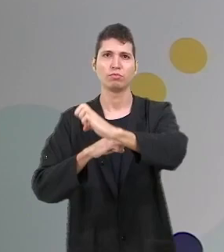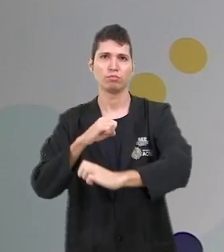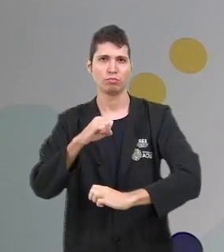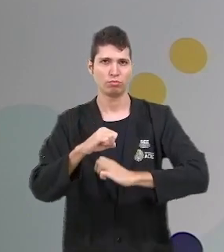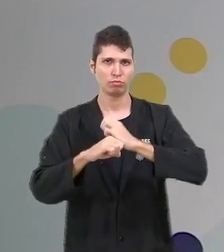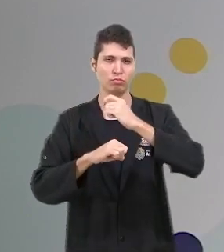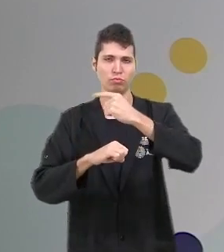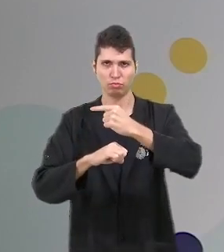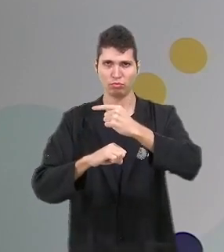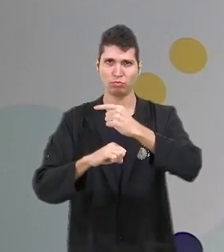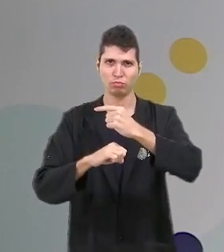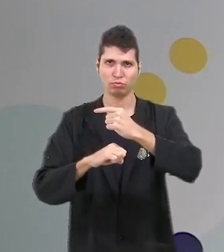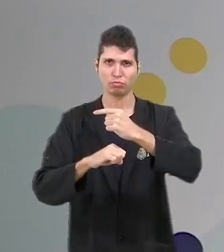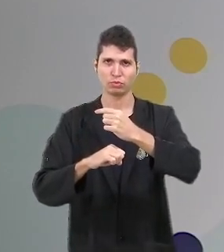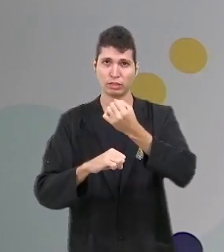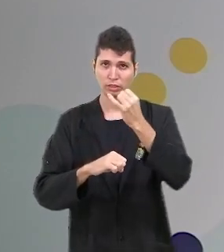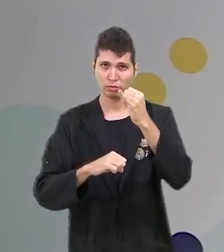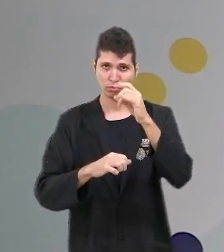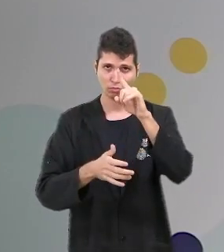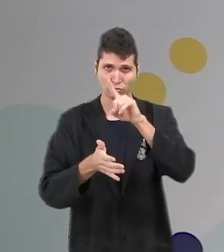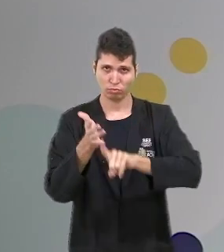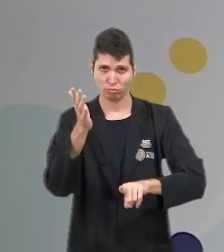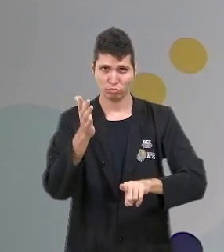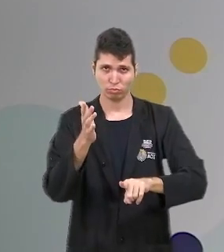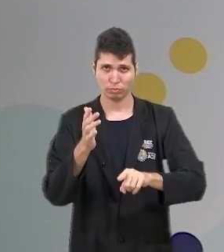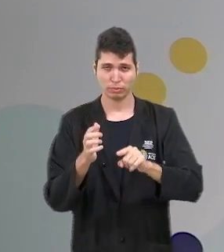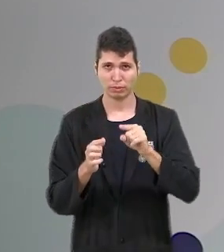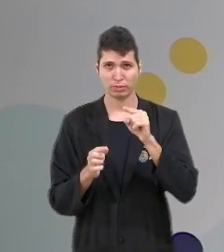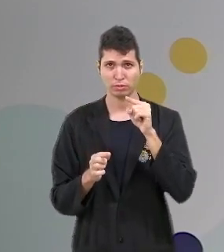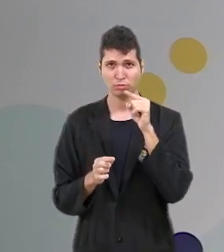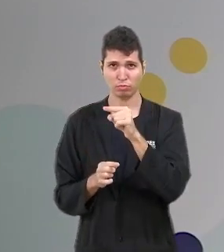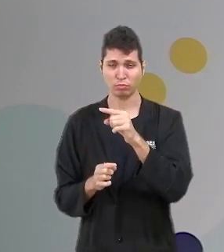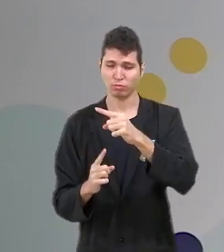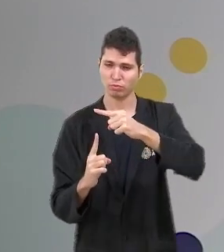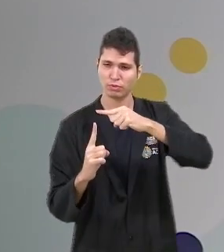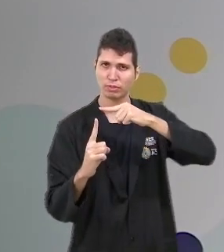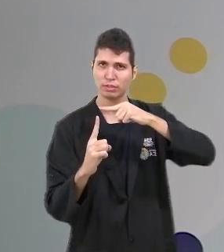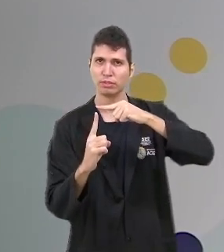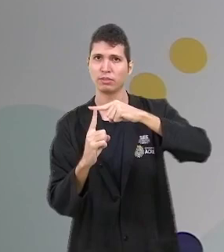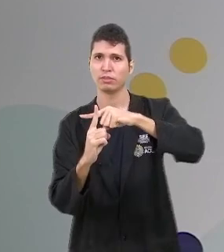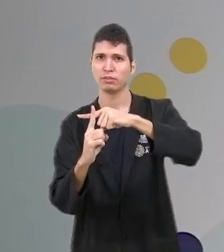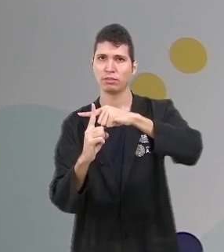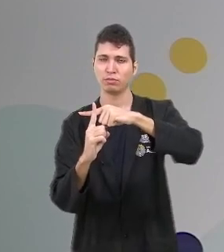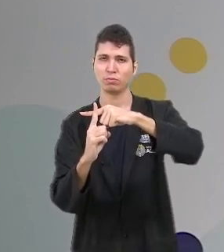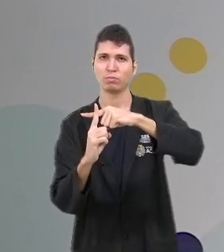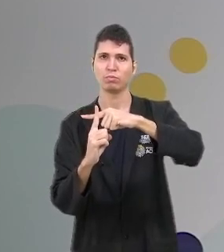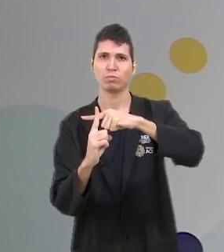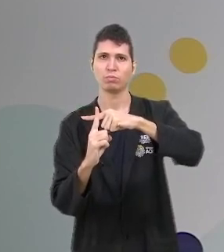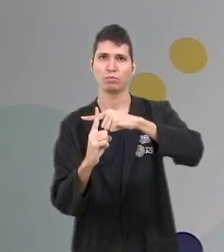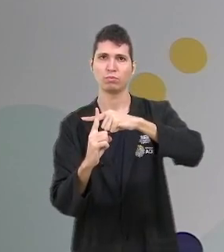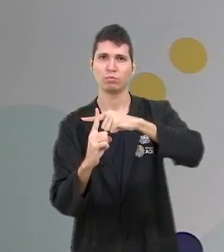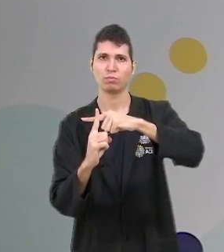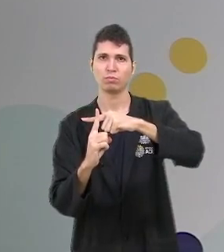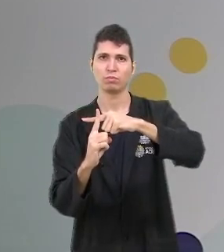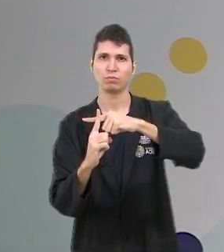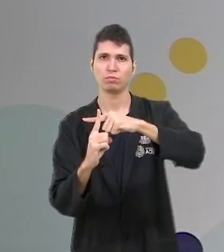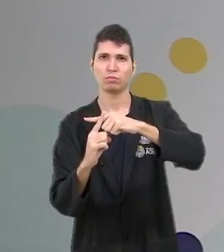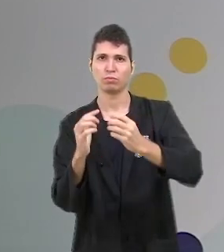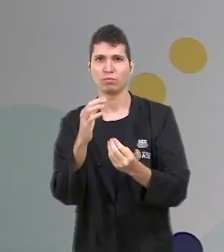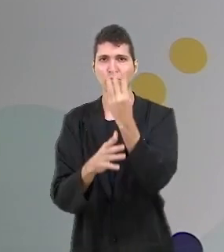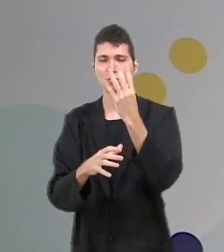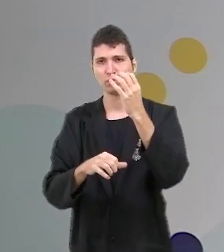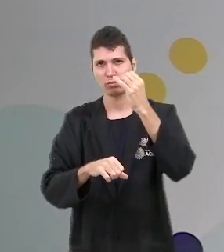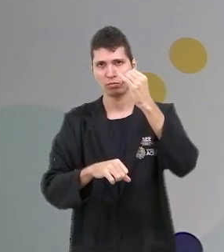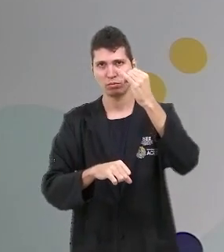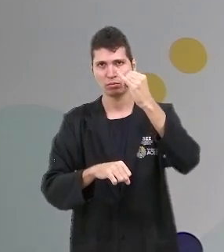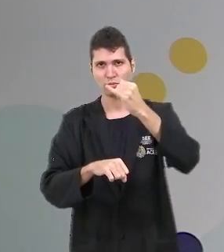químico. Se eu vou retirar, ele vai ficar com carga positiva, ou seja, ele vai se tornar um cátion, e em